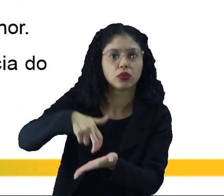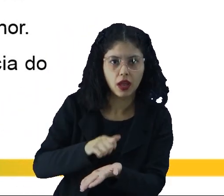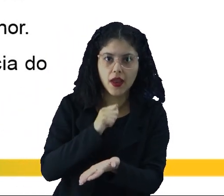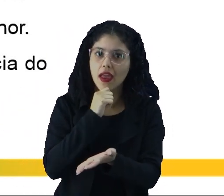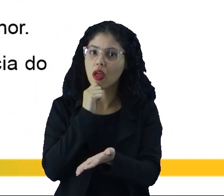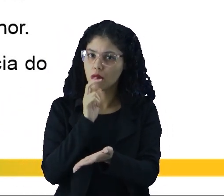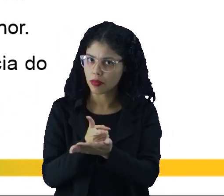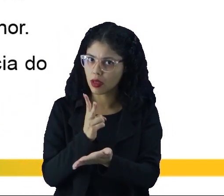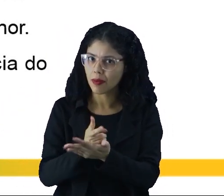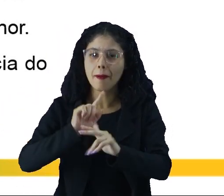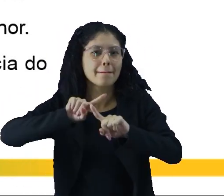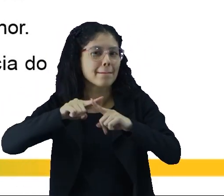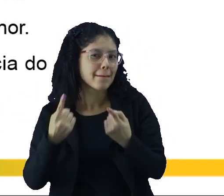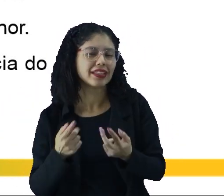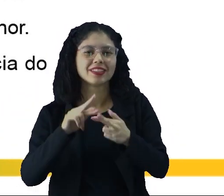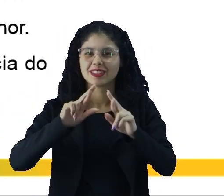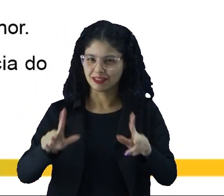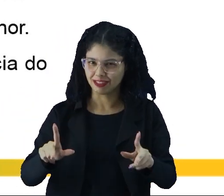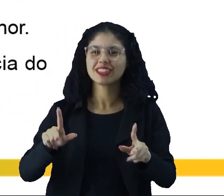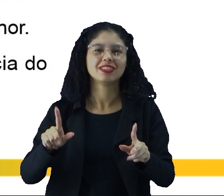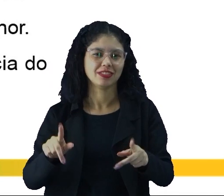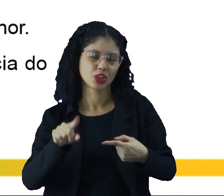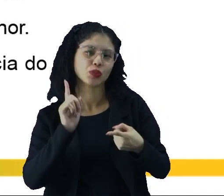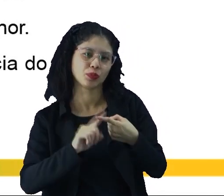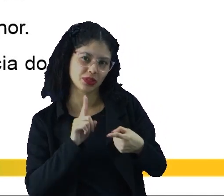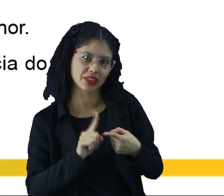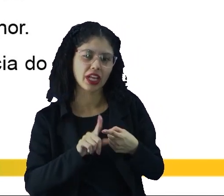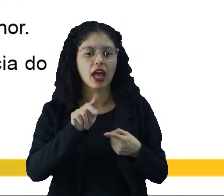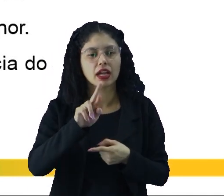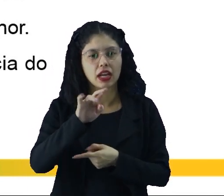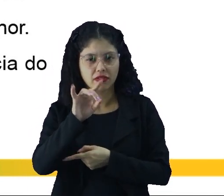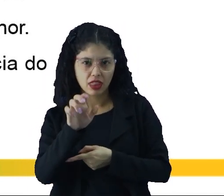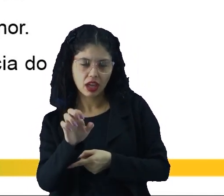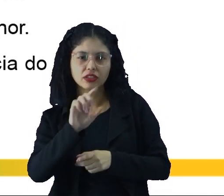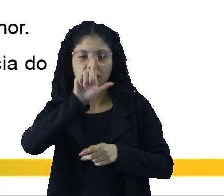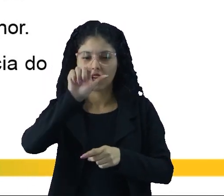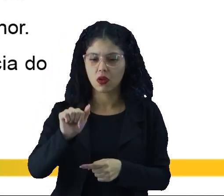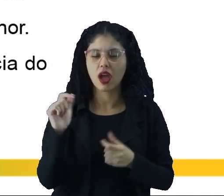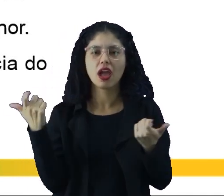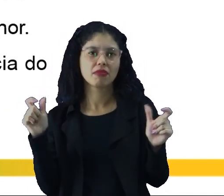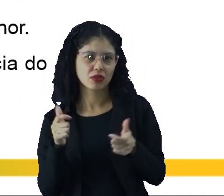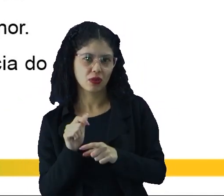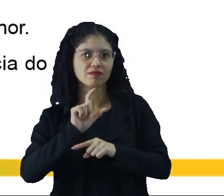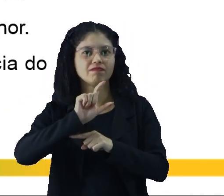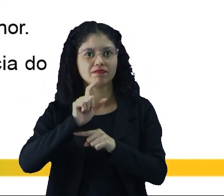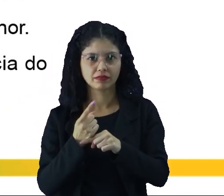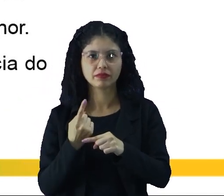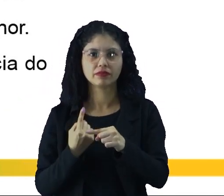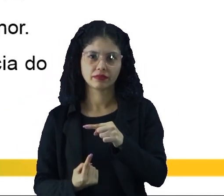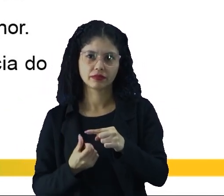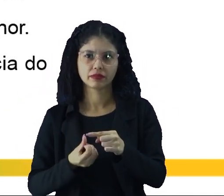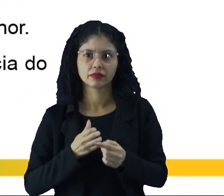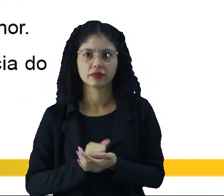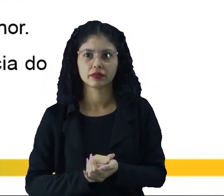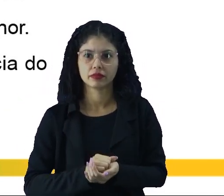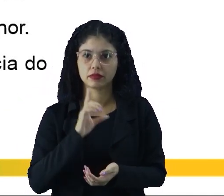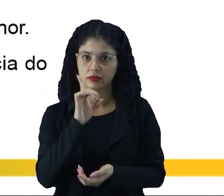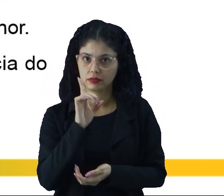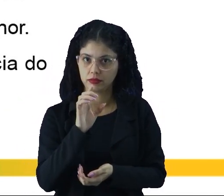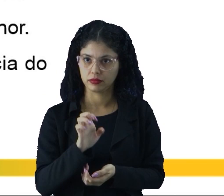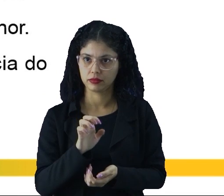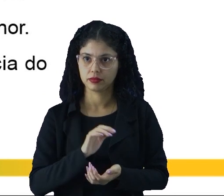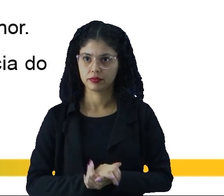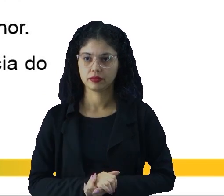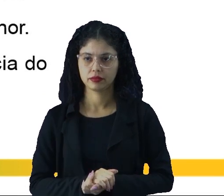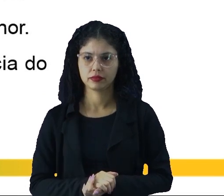mesmo, pessoal, mas ele não vai ser igual, porque a gravidade na Lua é menor. Então, sobre a alternativa D